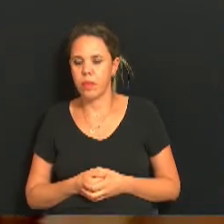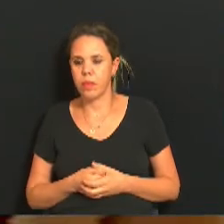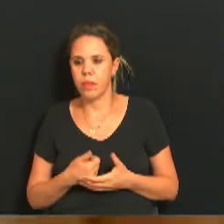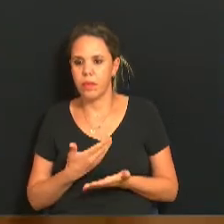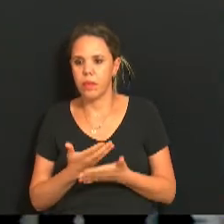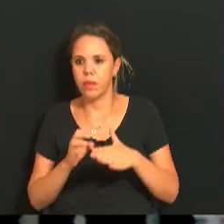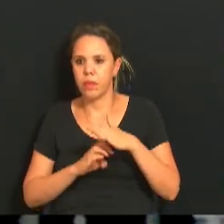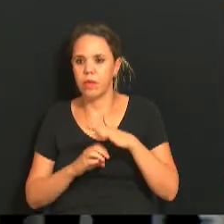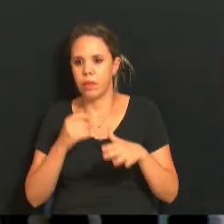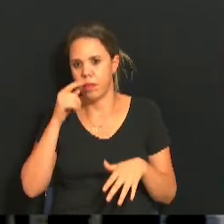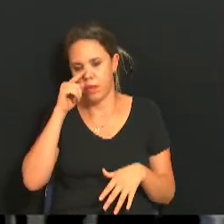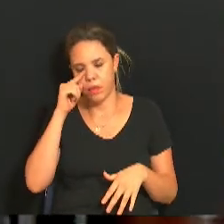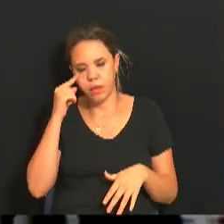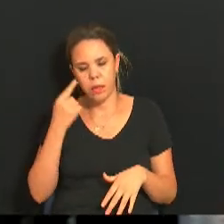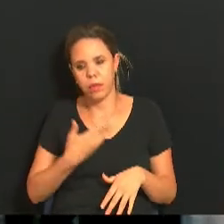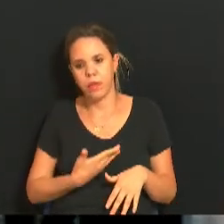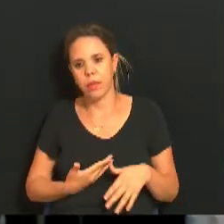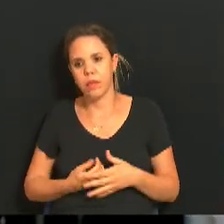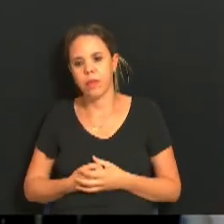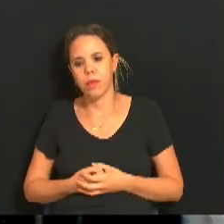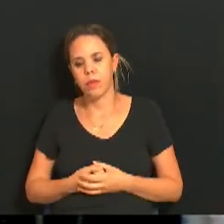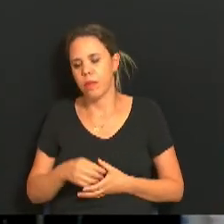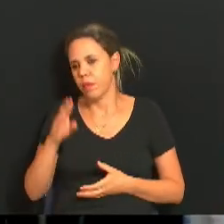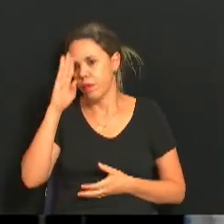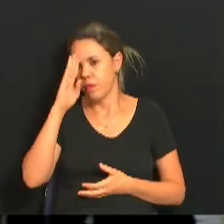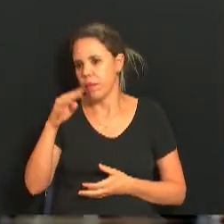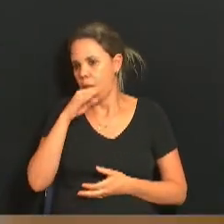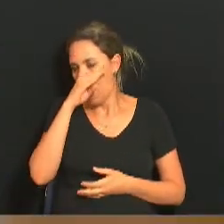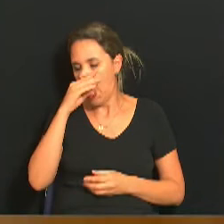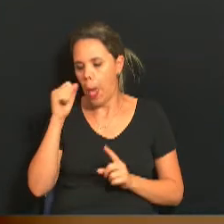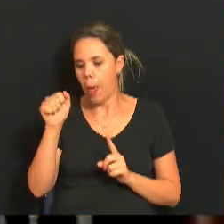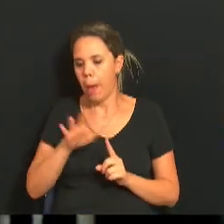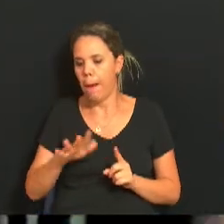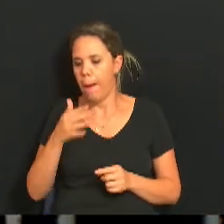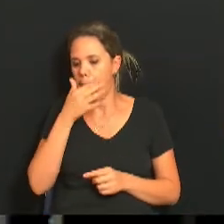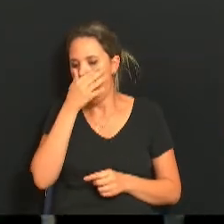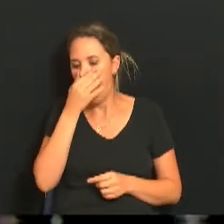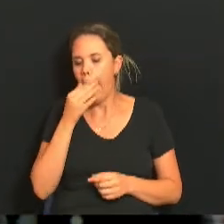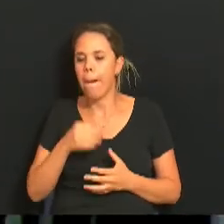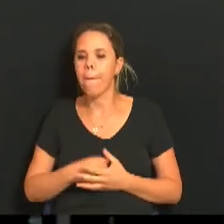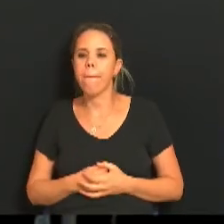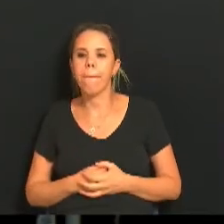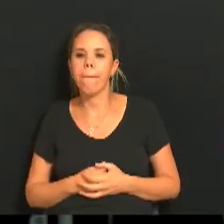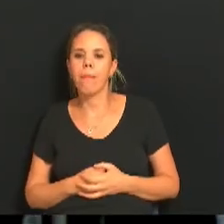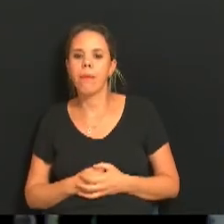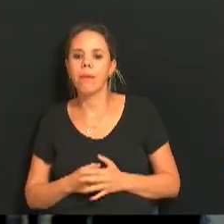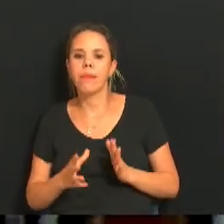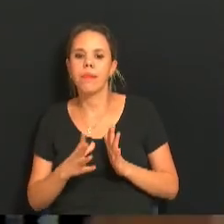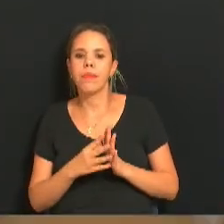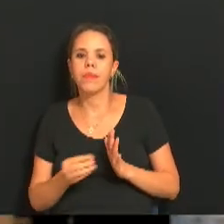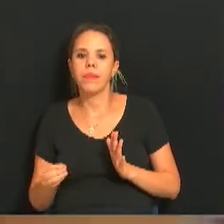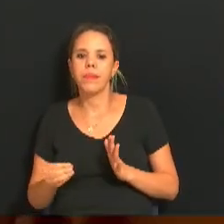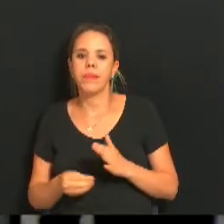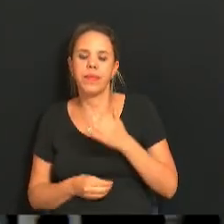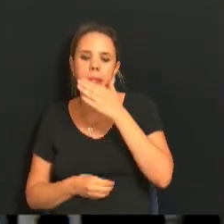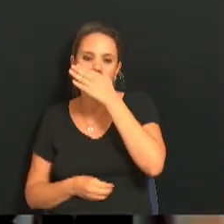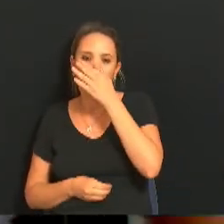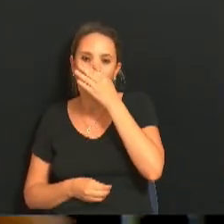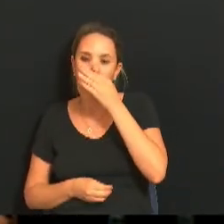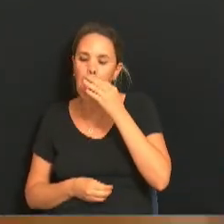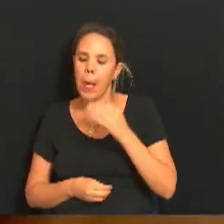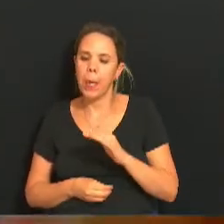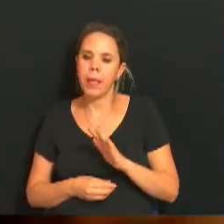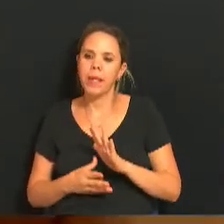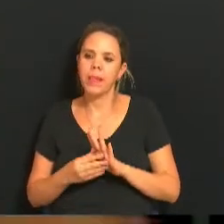iniciativa privada que vocês vão para poder público e principalmente para a sociedade e esse é o modelo né que a gente vai chamar